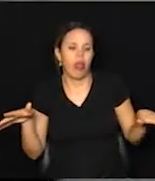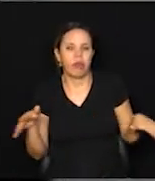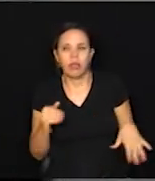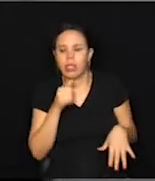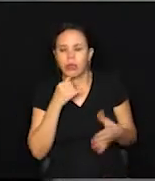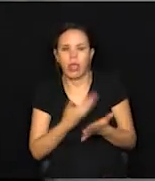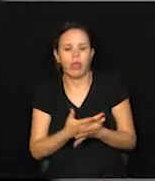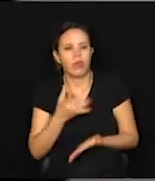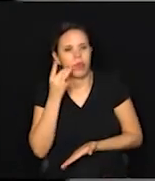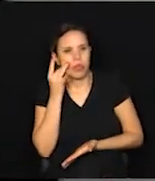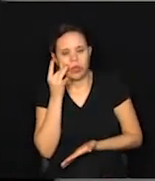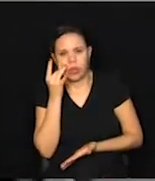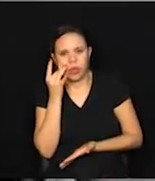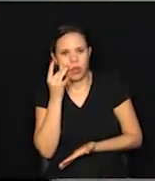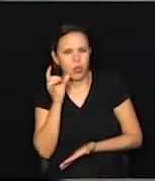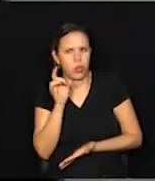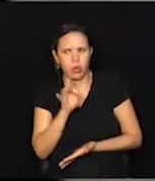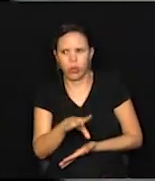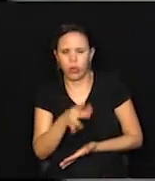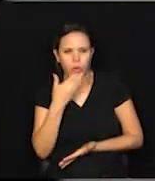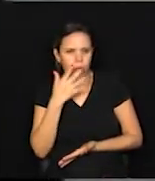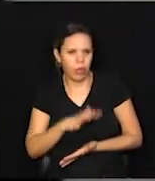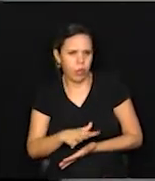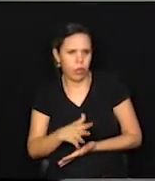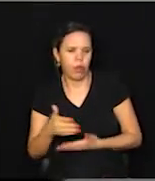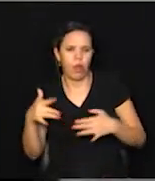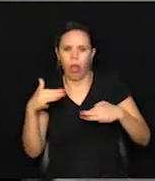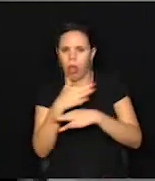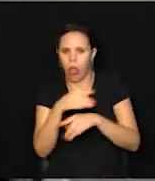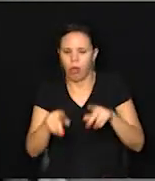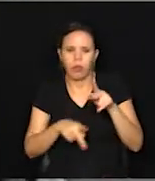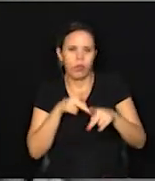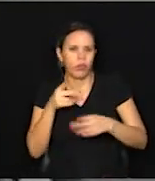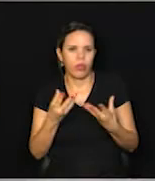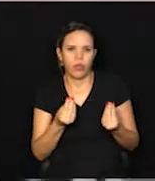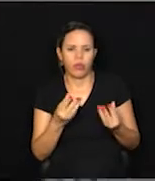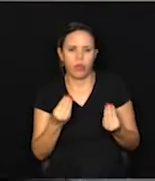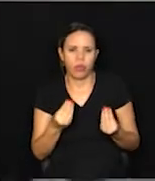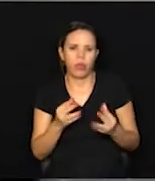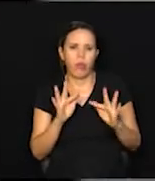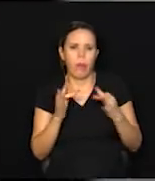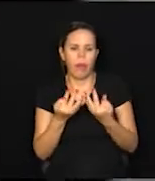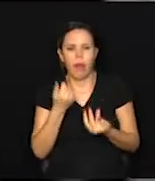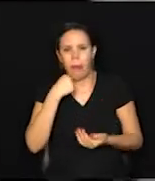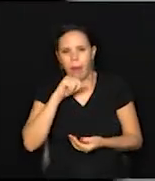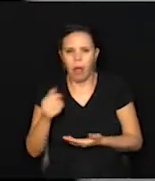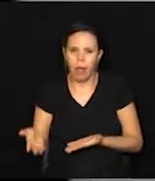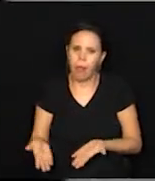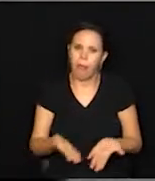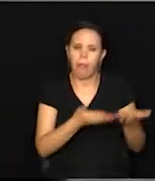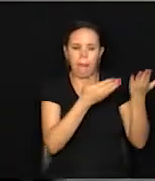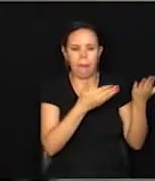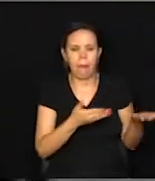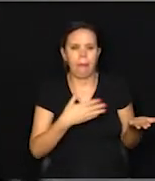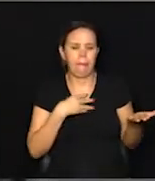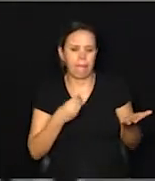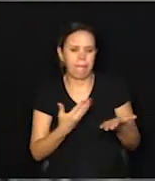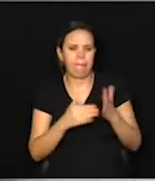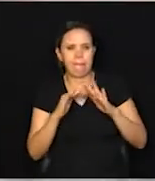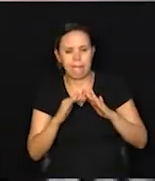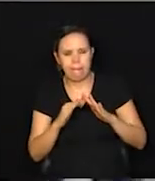aulas presenciais, não é apenas as crianças que circulam, mas são pais e mães que têm que levar os seus filhos na